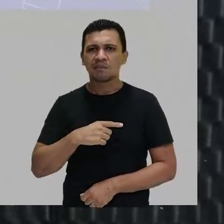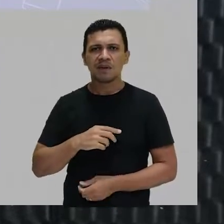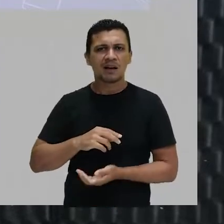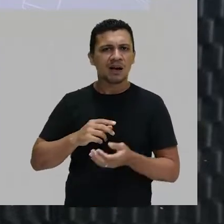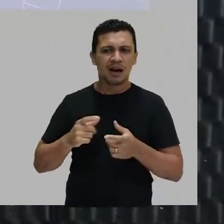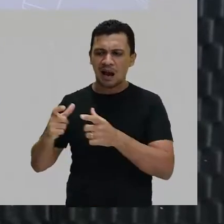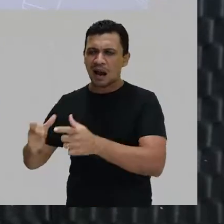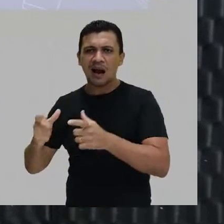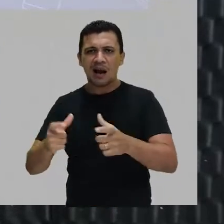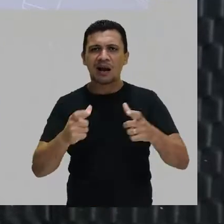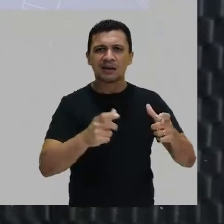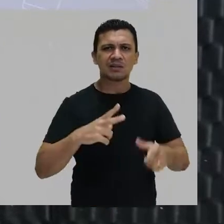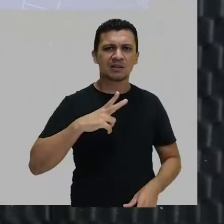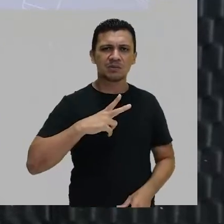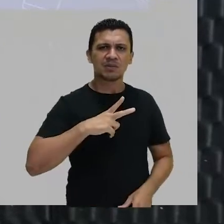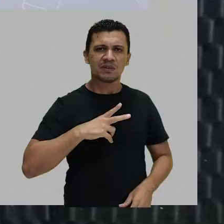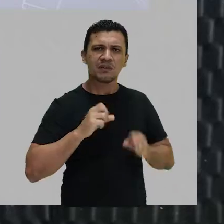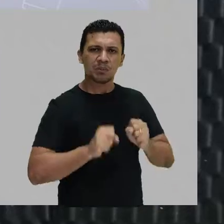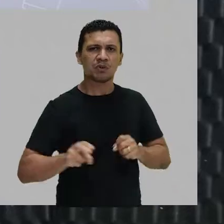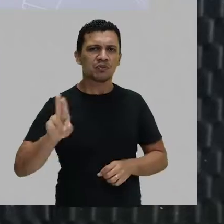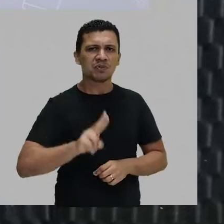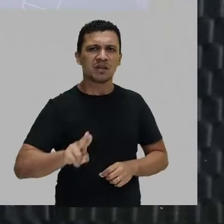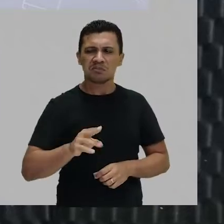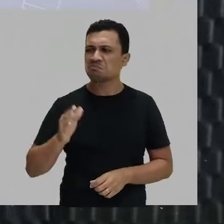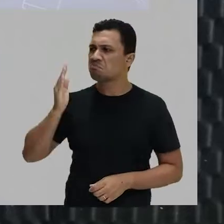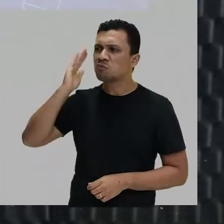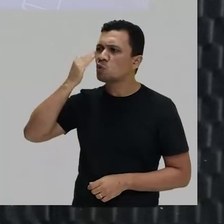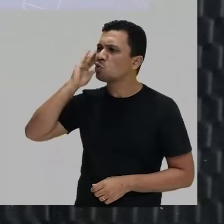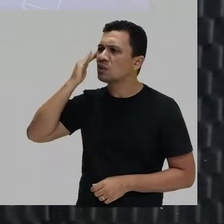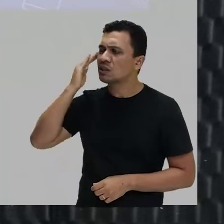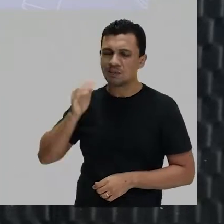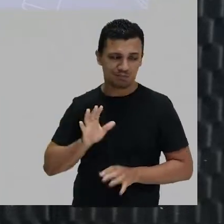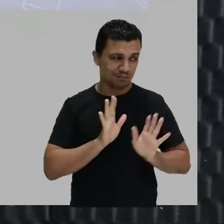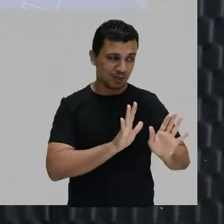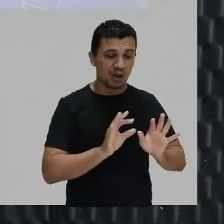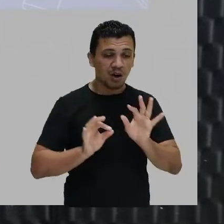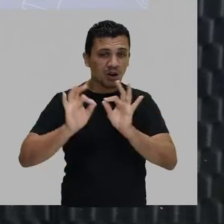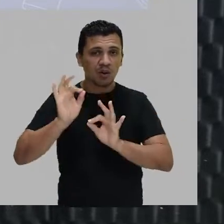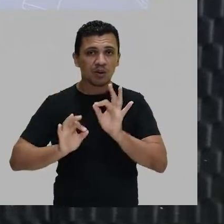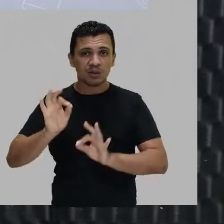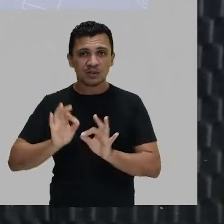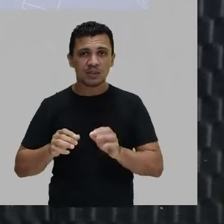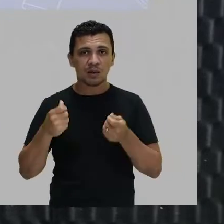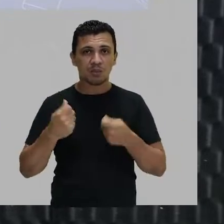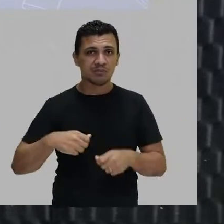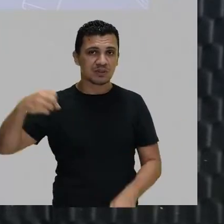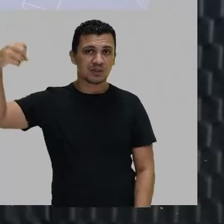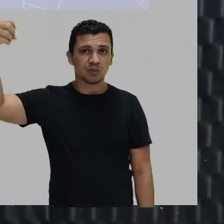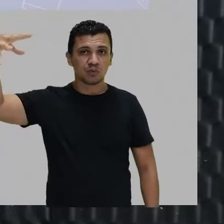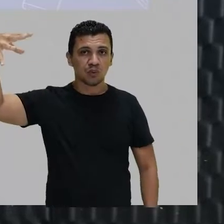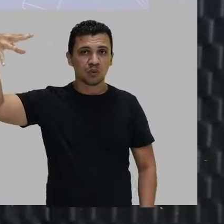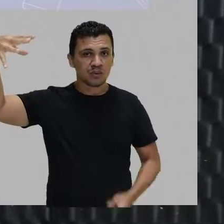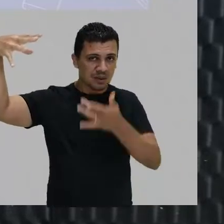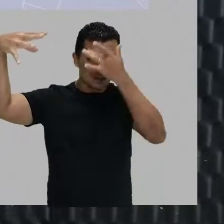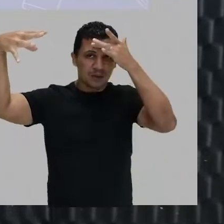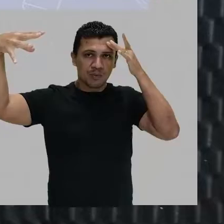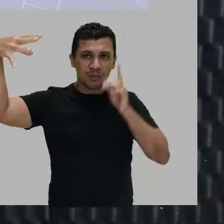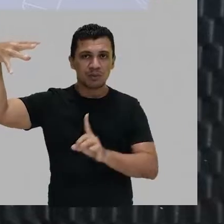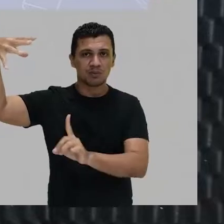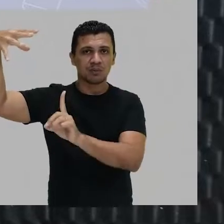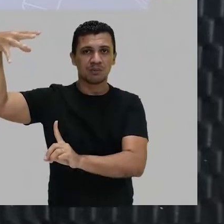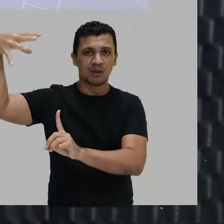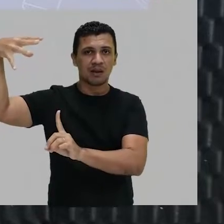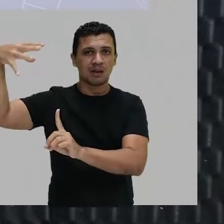quiser. Traduz, professor, eu não estou entendendo. Então vamos fazer uma peça onde eu só precise de um ponto de luz e o ator. A minha estética é